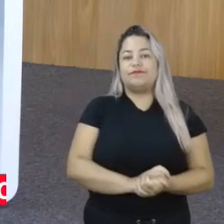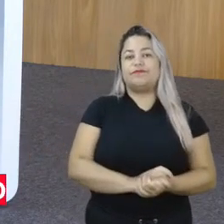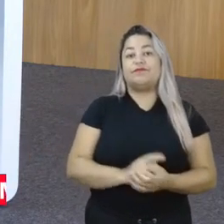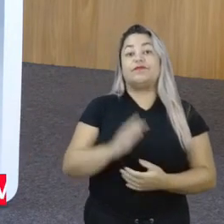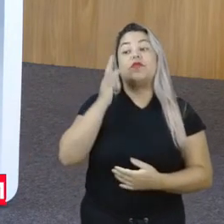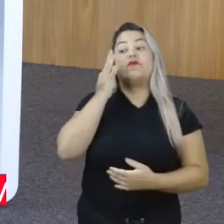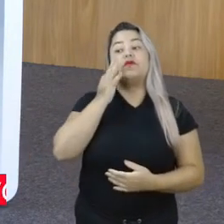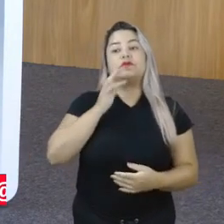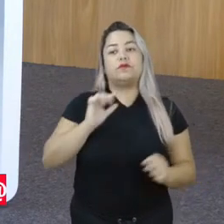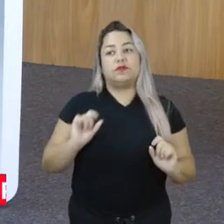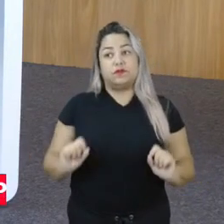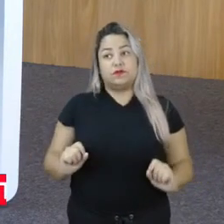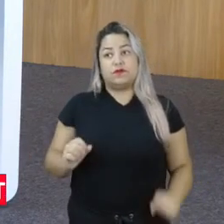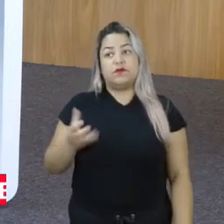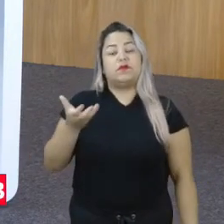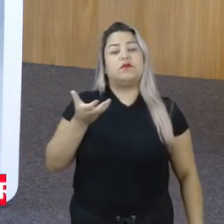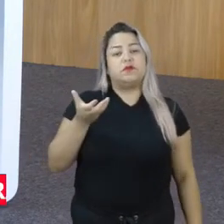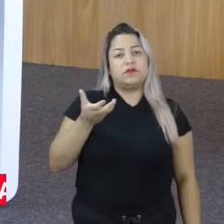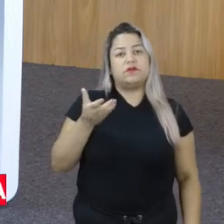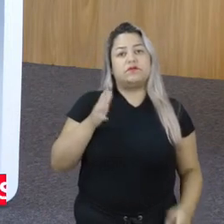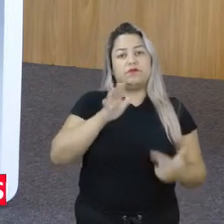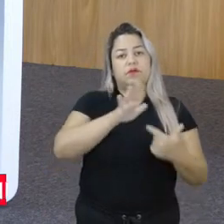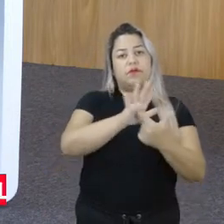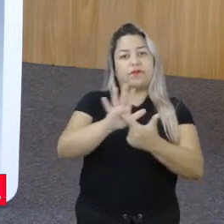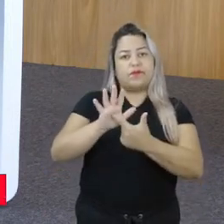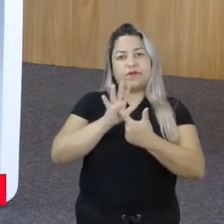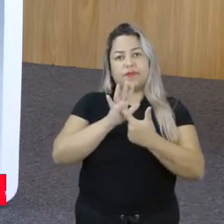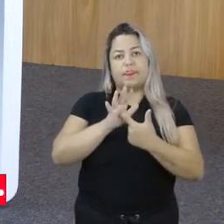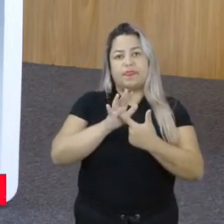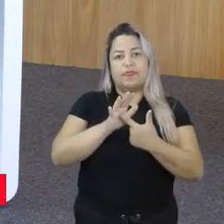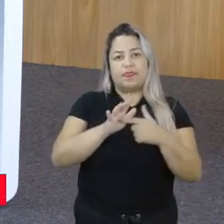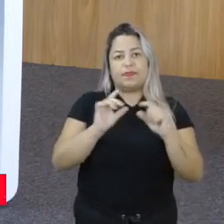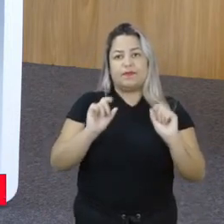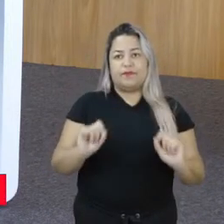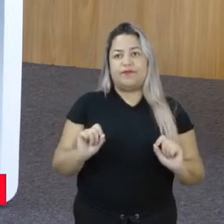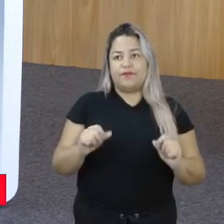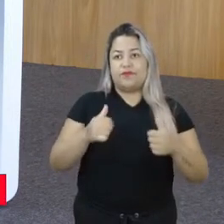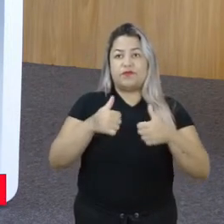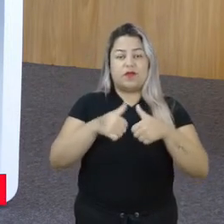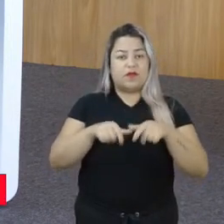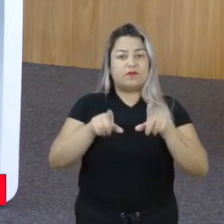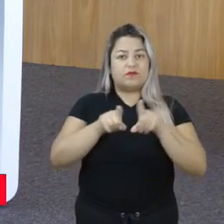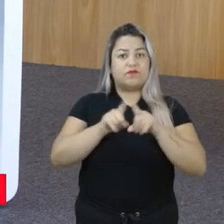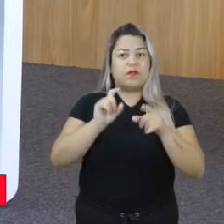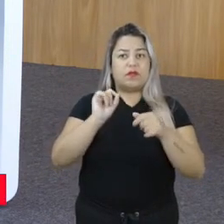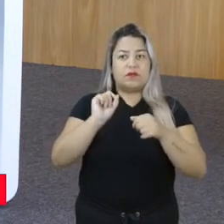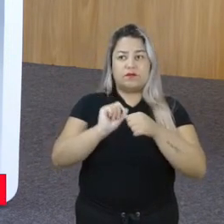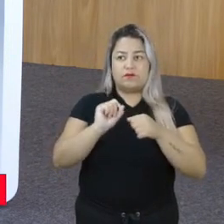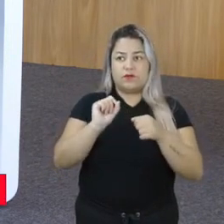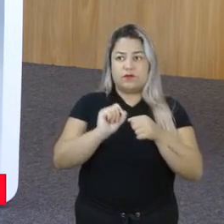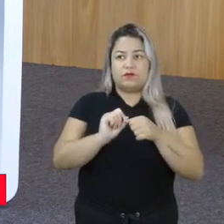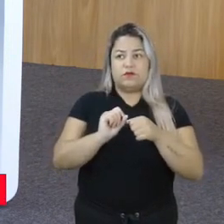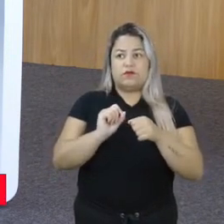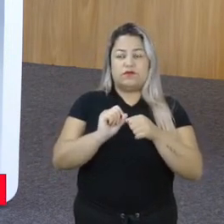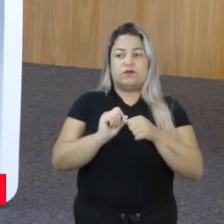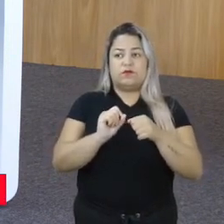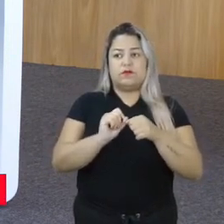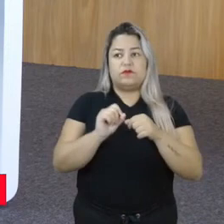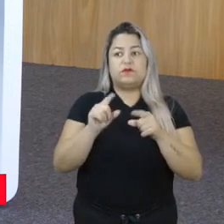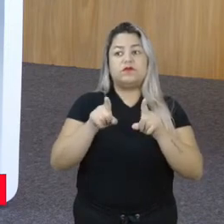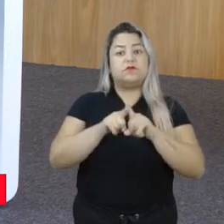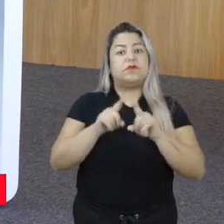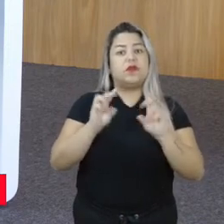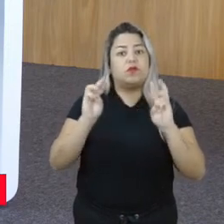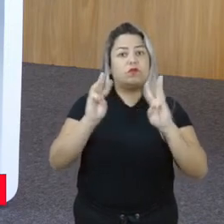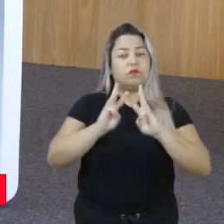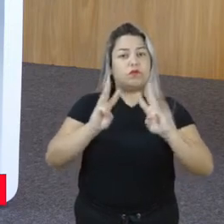Fernando, eu queria destacar aqui também que vocês também estão fazendo esse destaque no